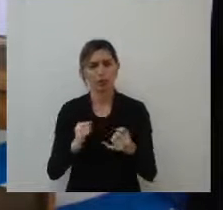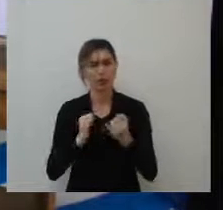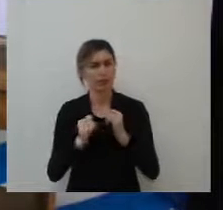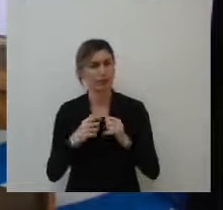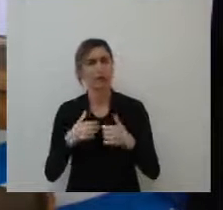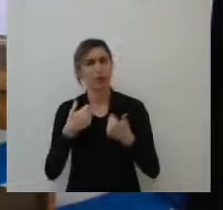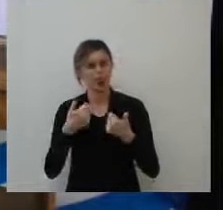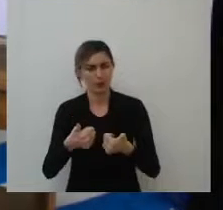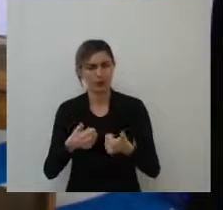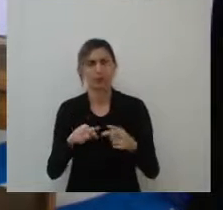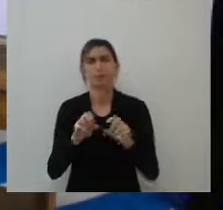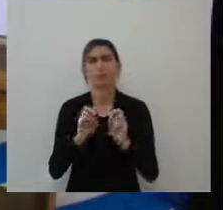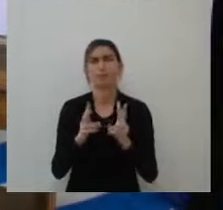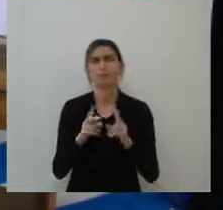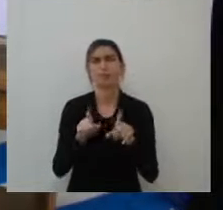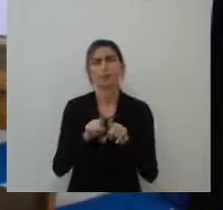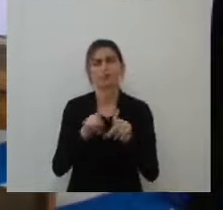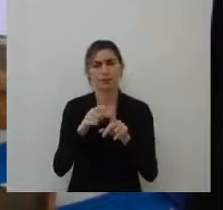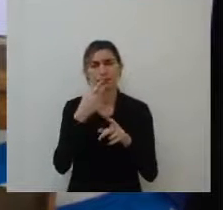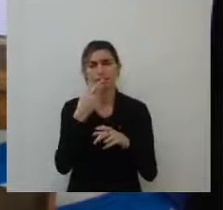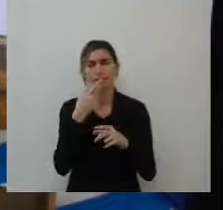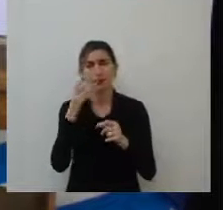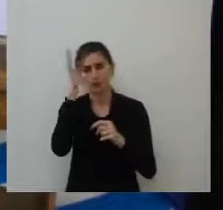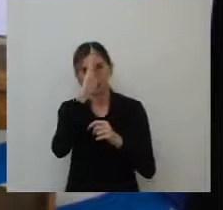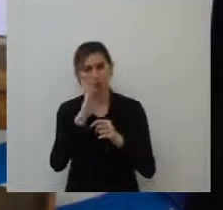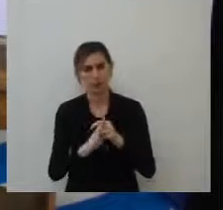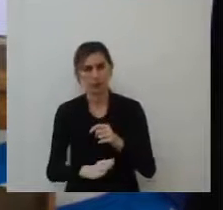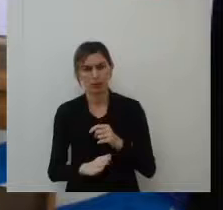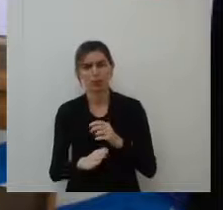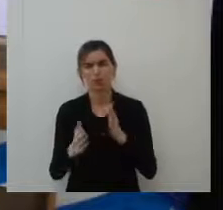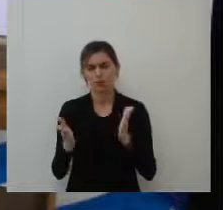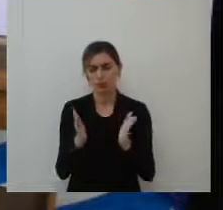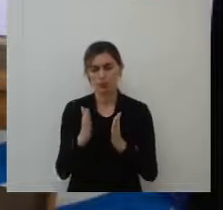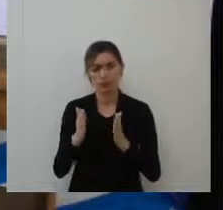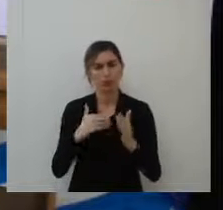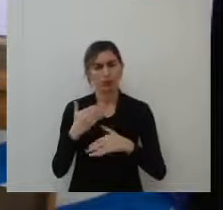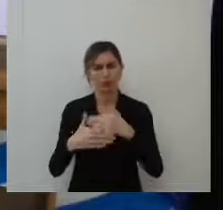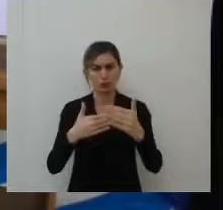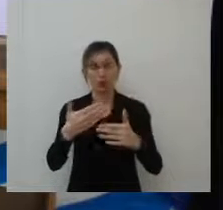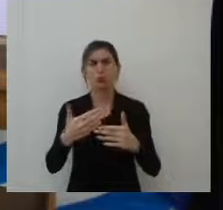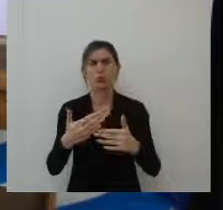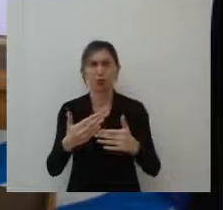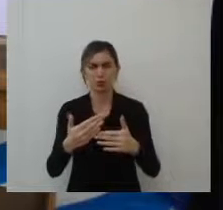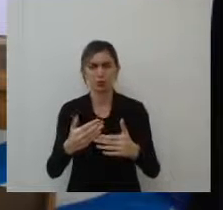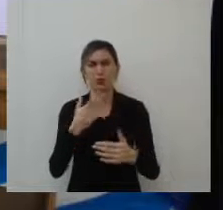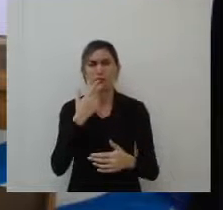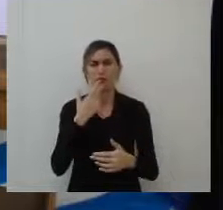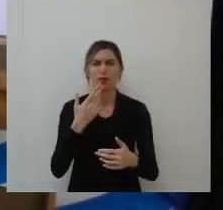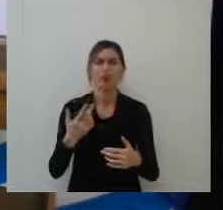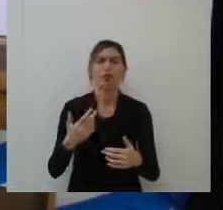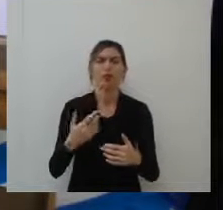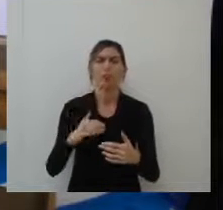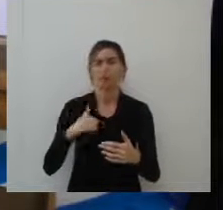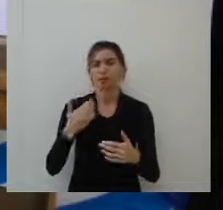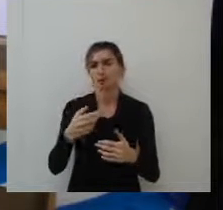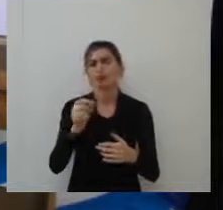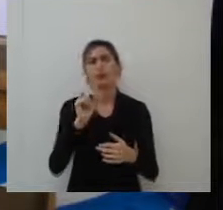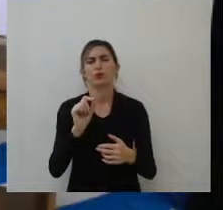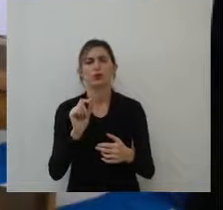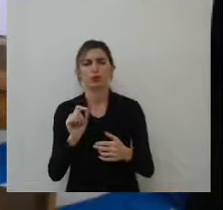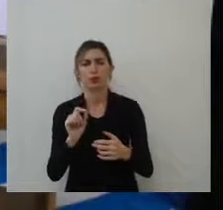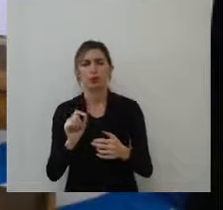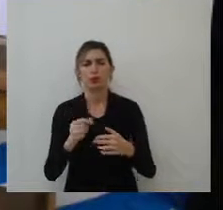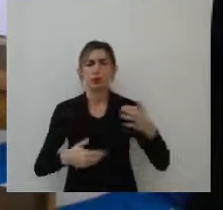ganchinho, falamos um pouquinho também sobre o Brasil nesse processo de cyberativismo, falamos das passagens, né? Falamos